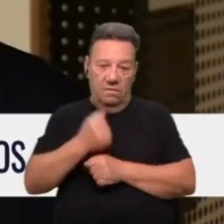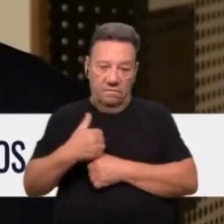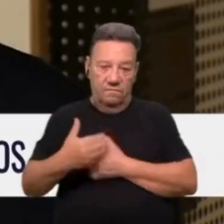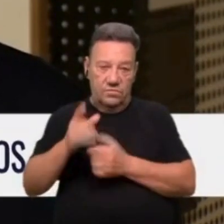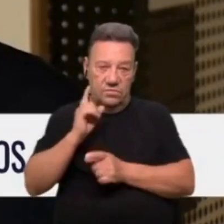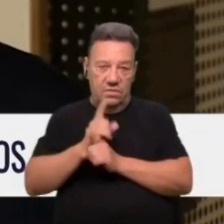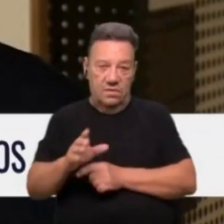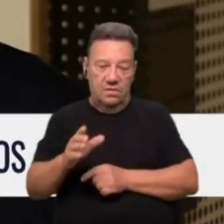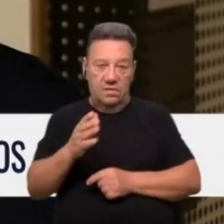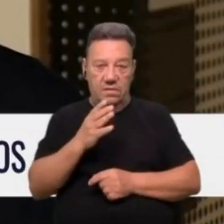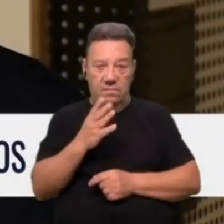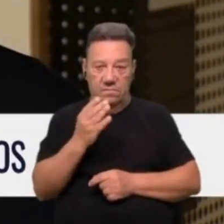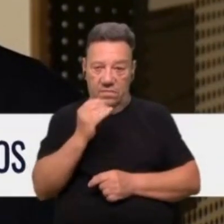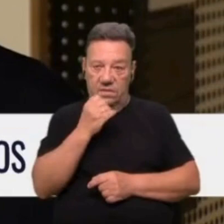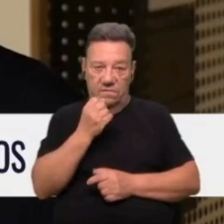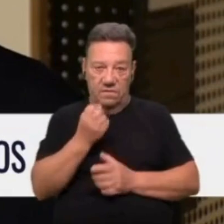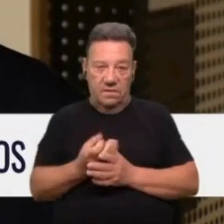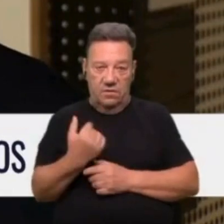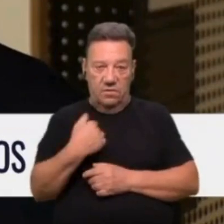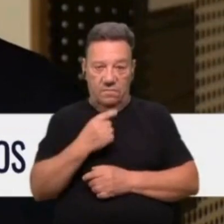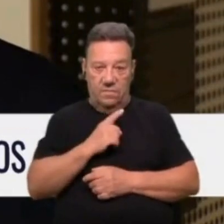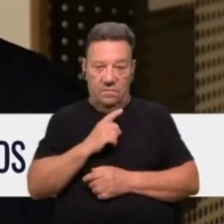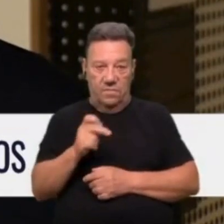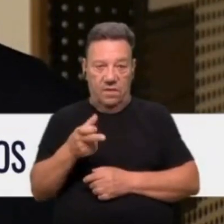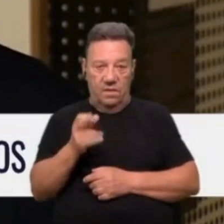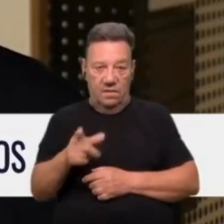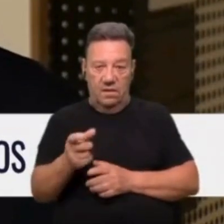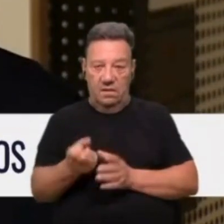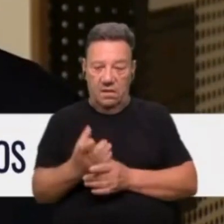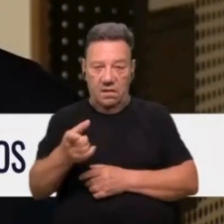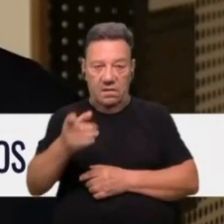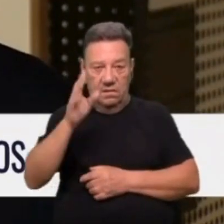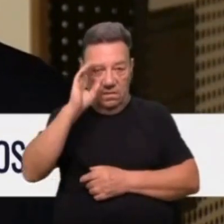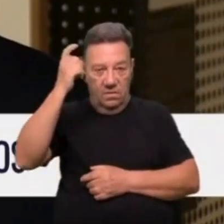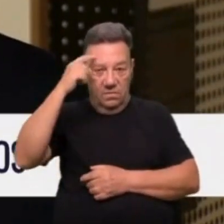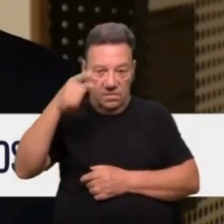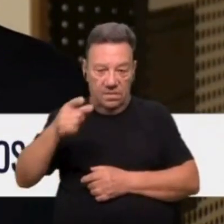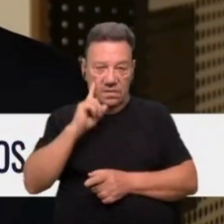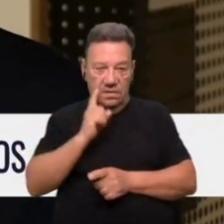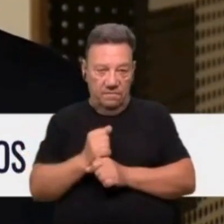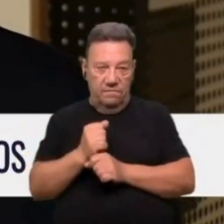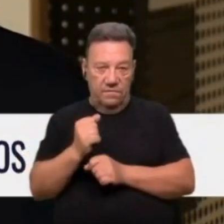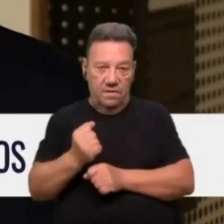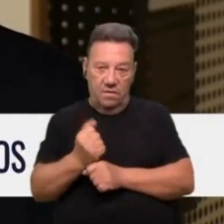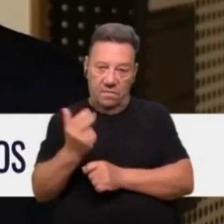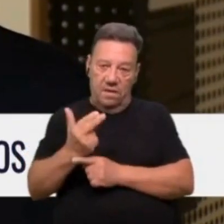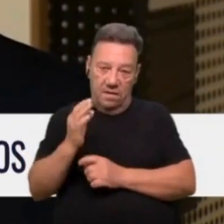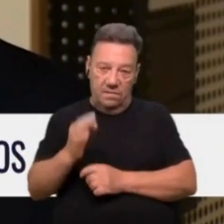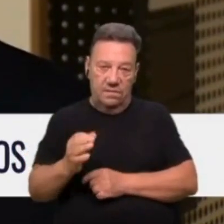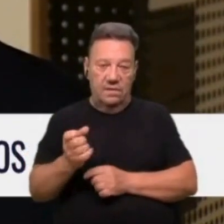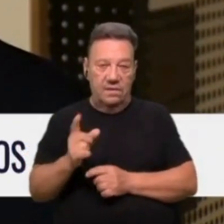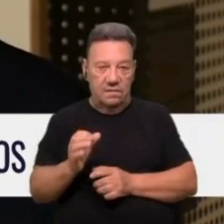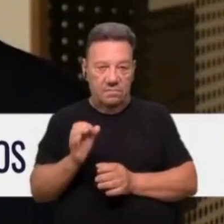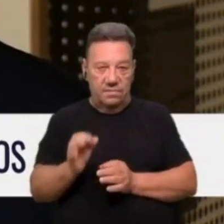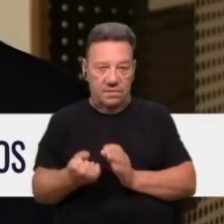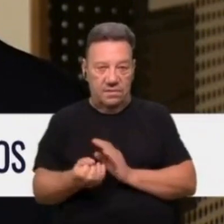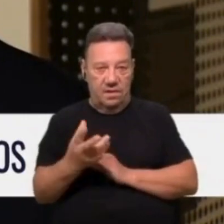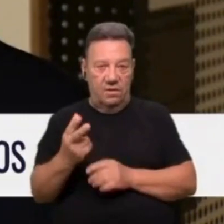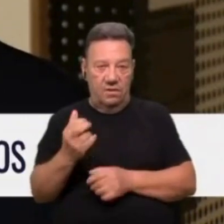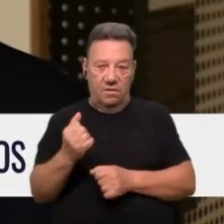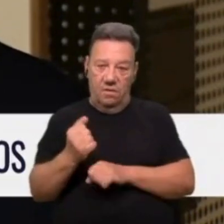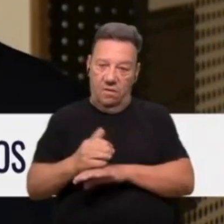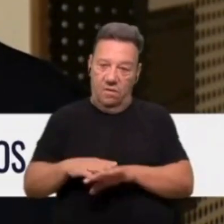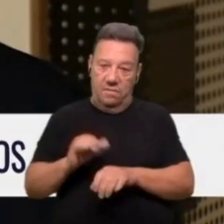e cria muitas vezes no seu próprio ateliê, com consciência de estar a fazer obras de arte, estar a criar obras de arte. Por isso,